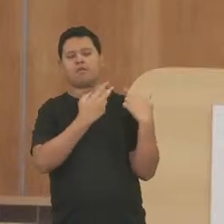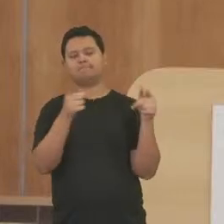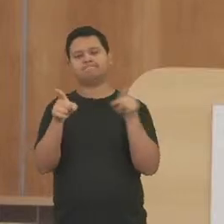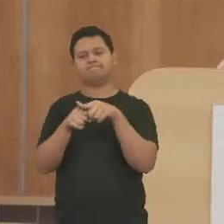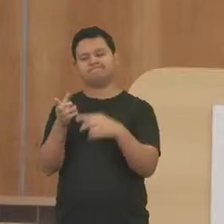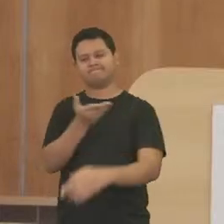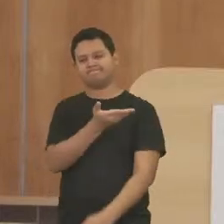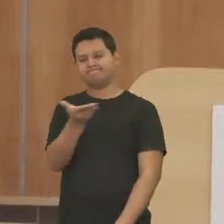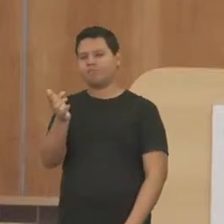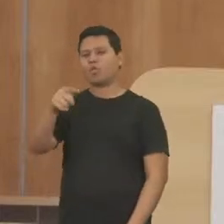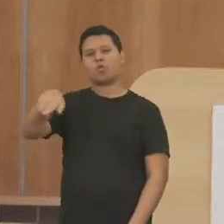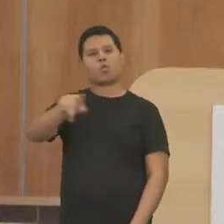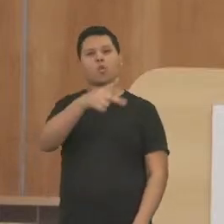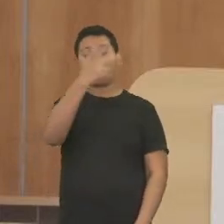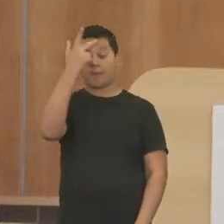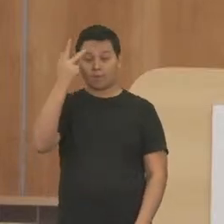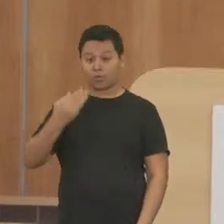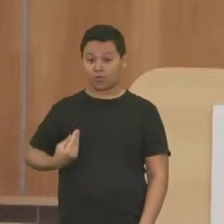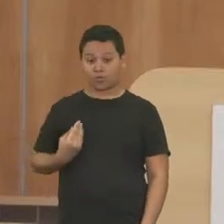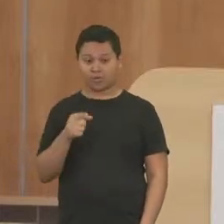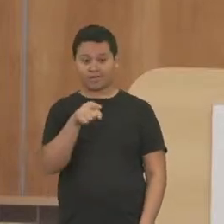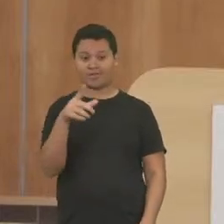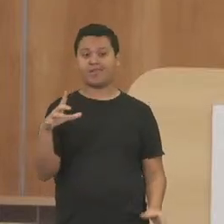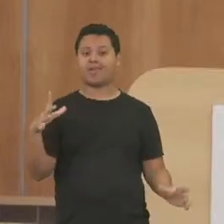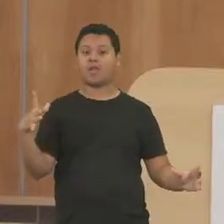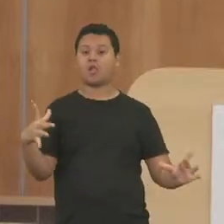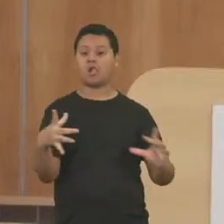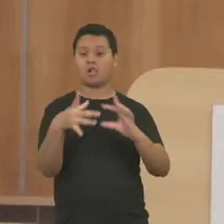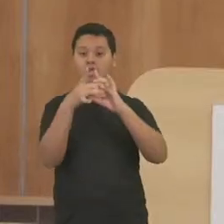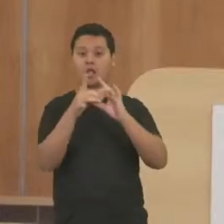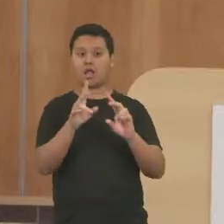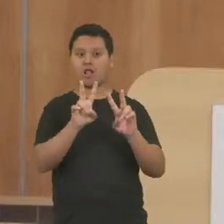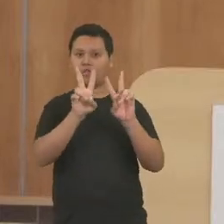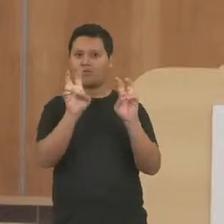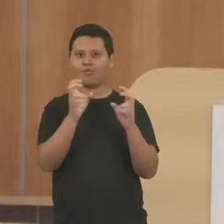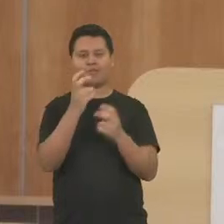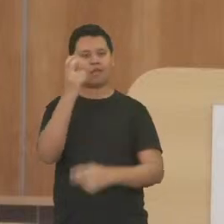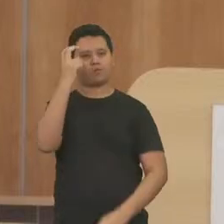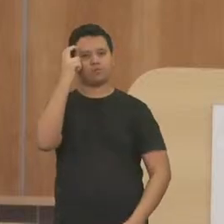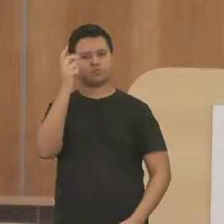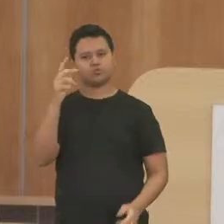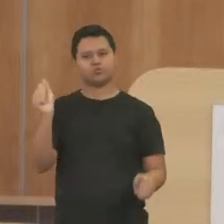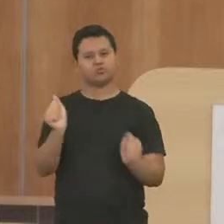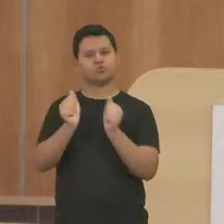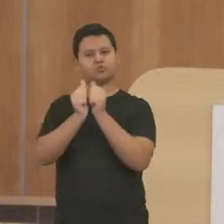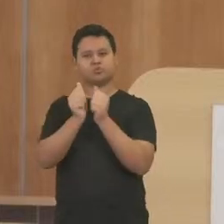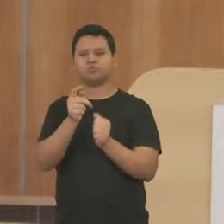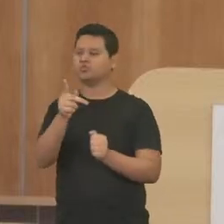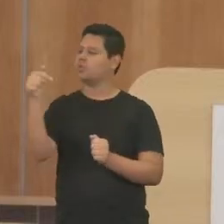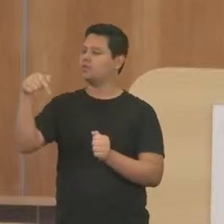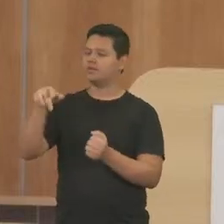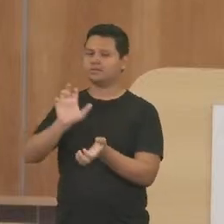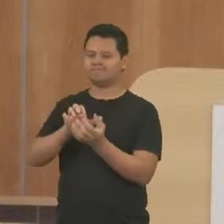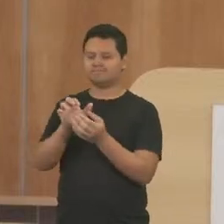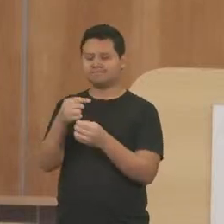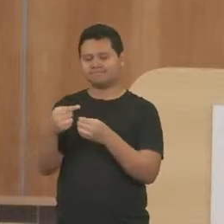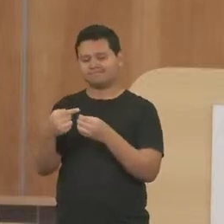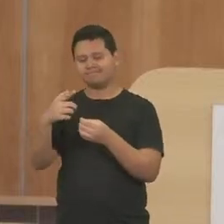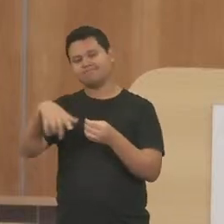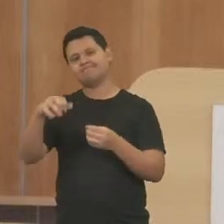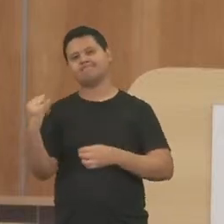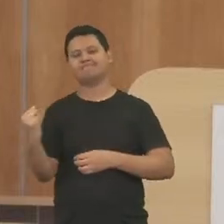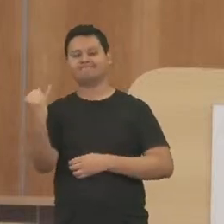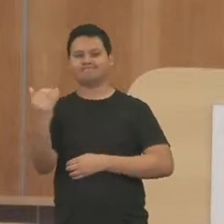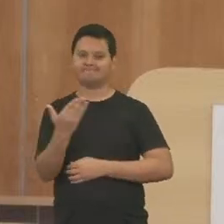também todas as pessoas aqui ligadas à cultura da nossa cidade, e é